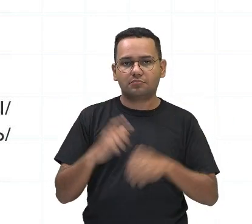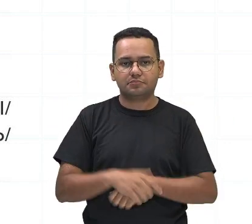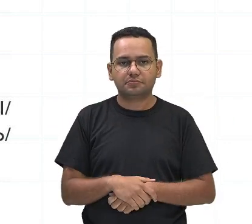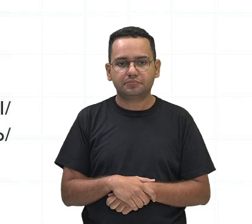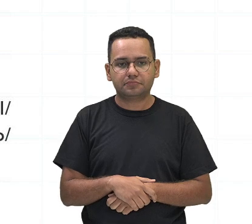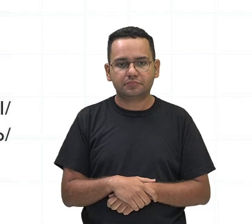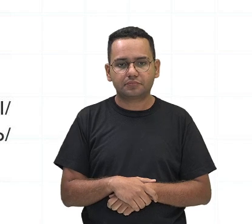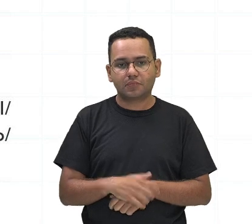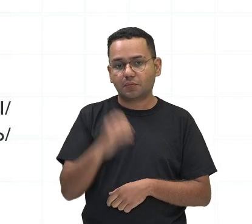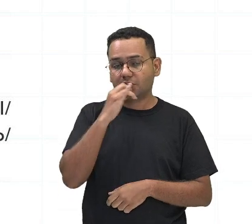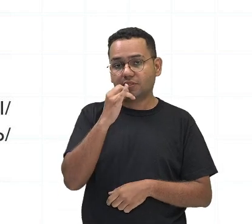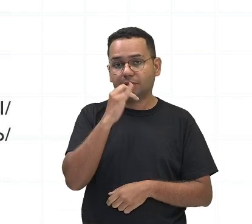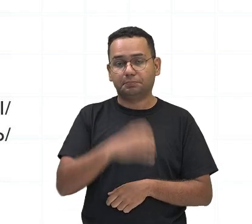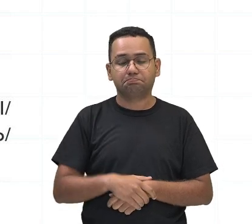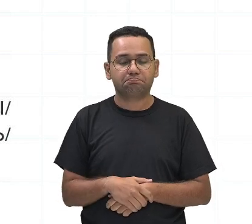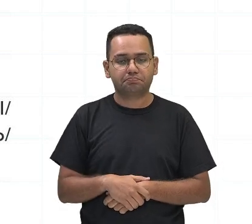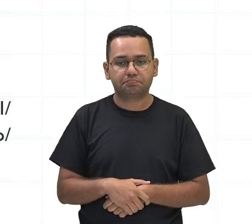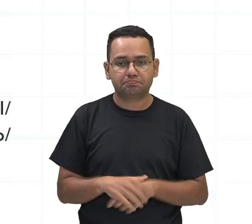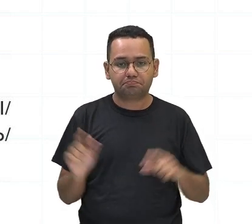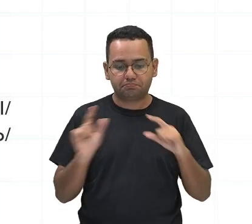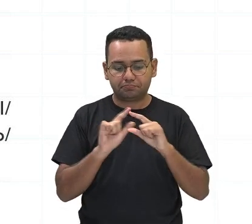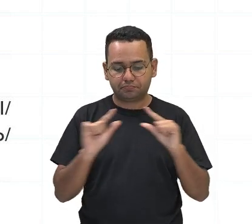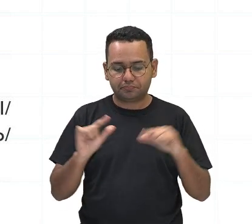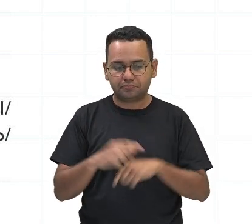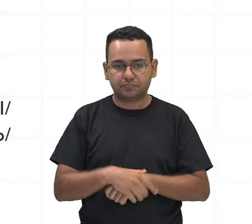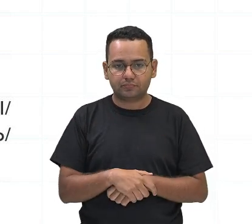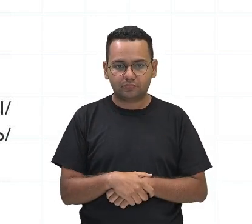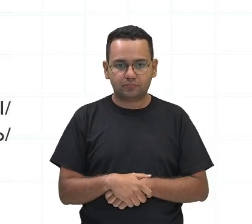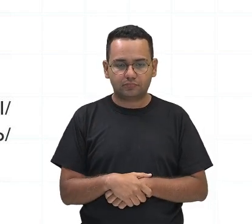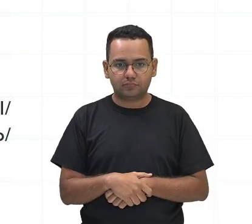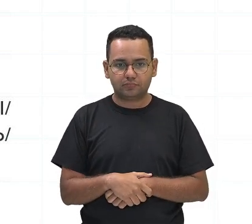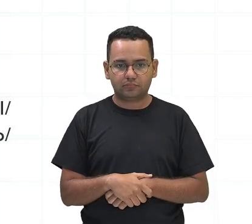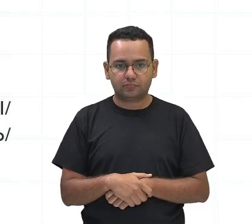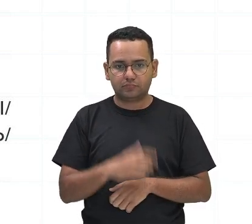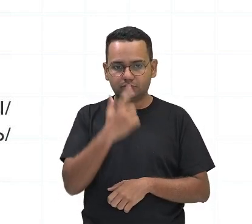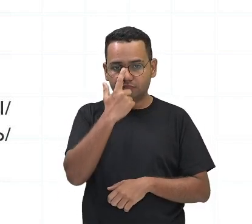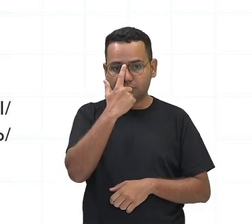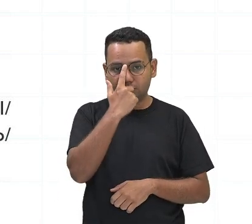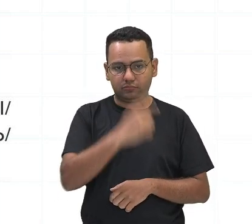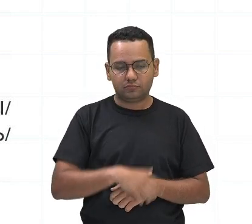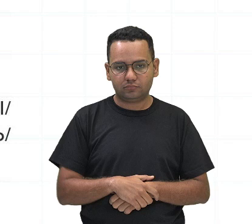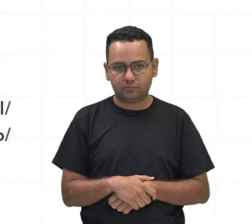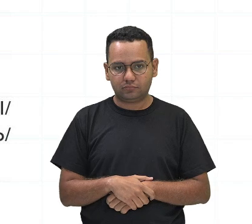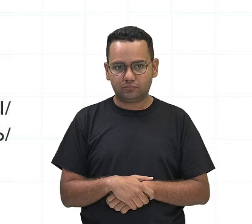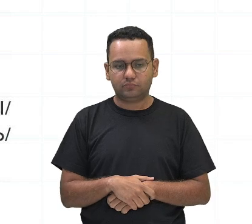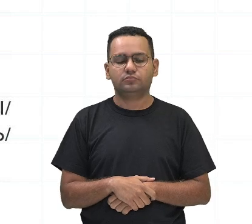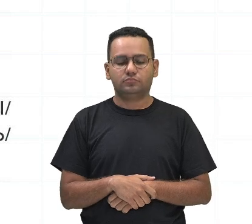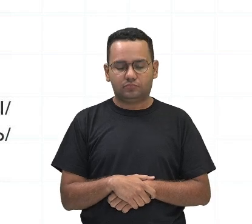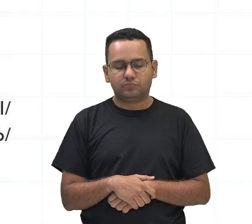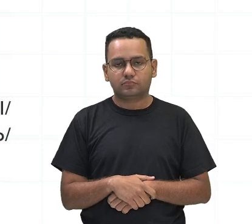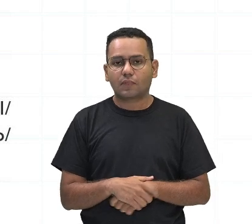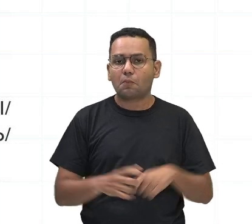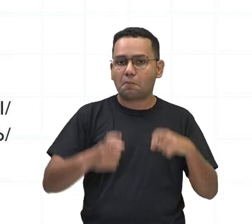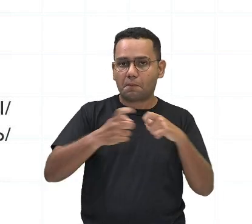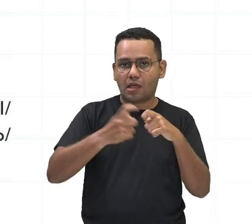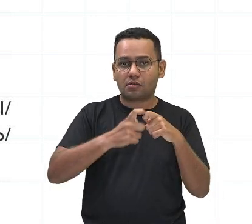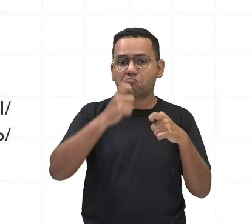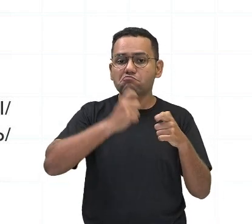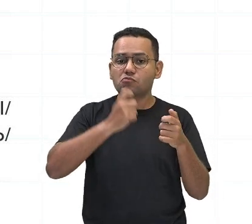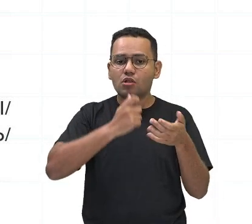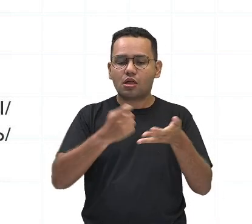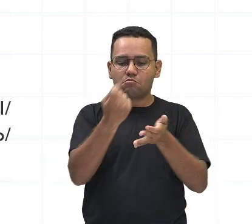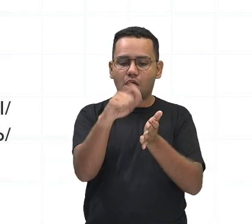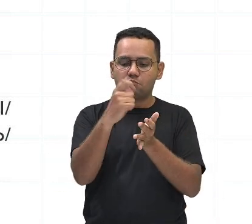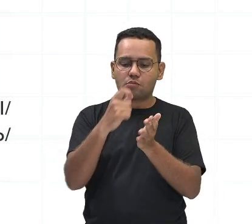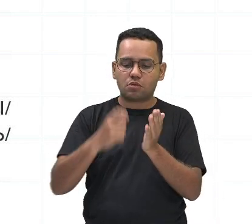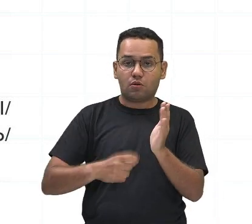temos como exemplo de um fato: a médica prescreveu um remédio ao paciente, ok? A médica